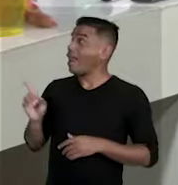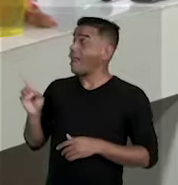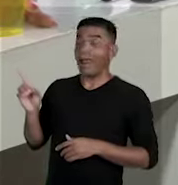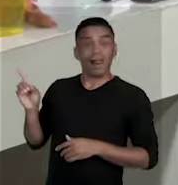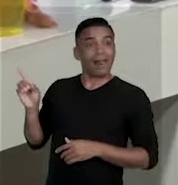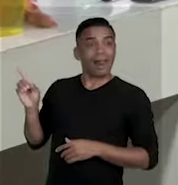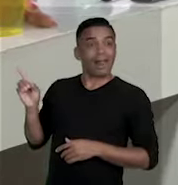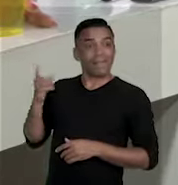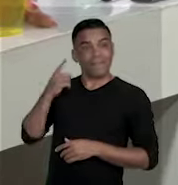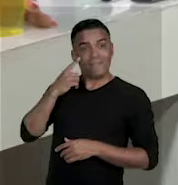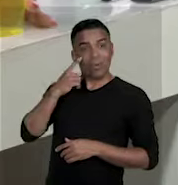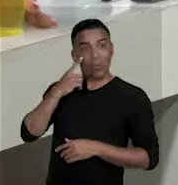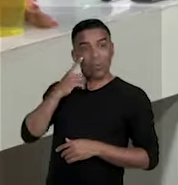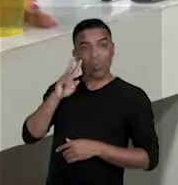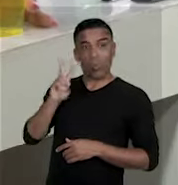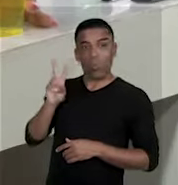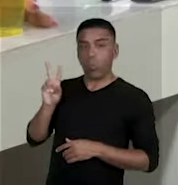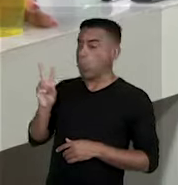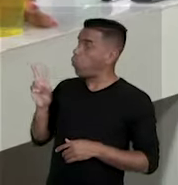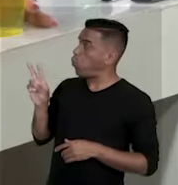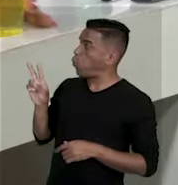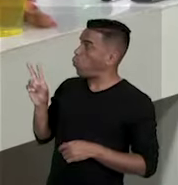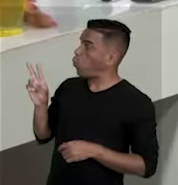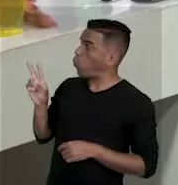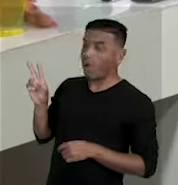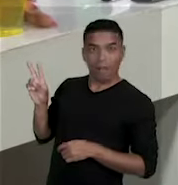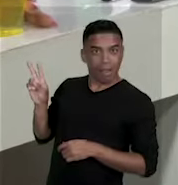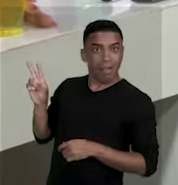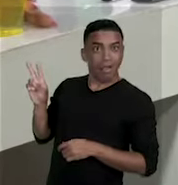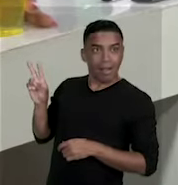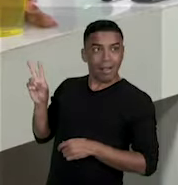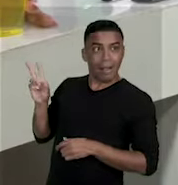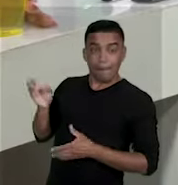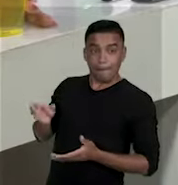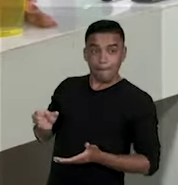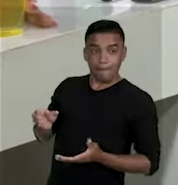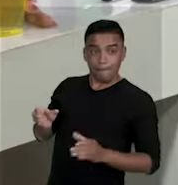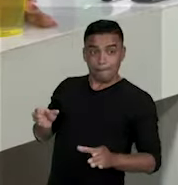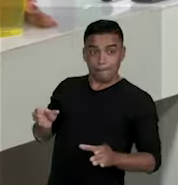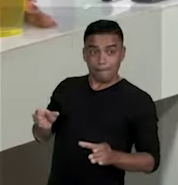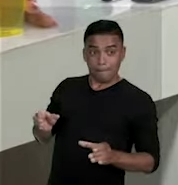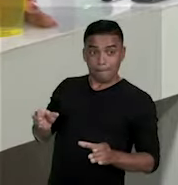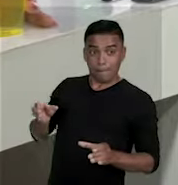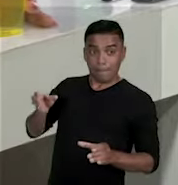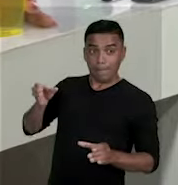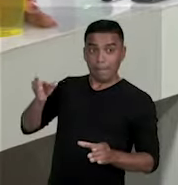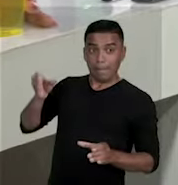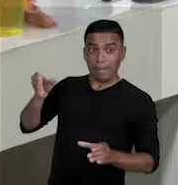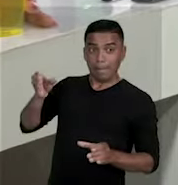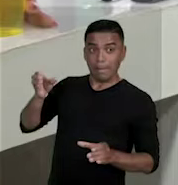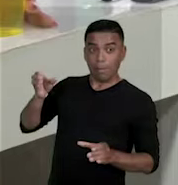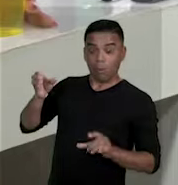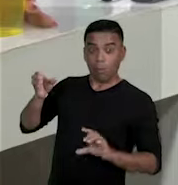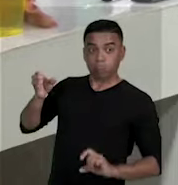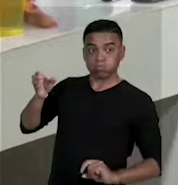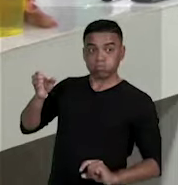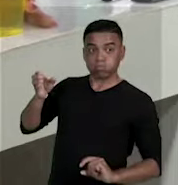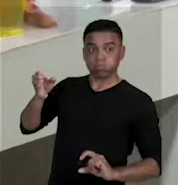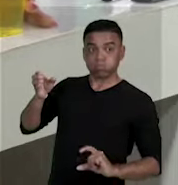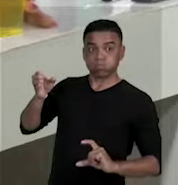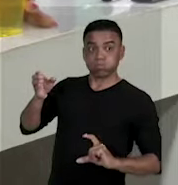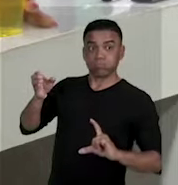passa e aí, à medida que ela passa, um potinho ficou cheio, né? O outro potinho